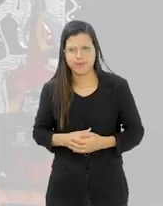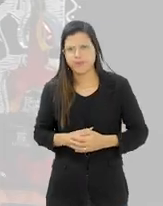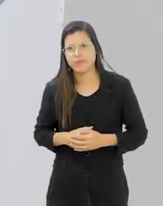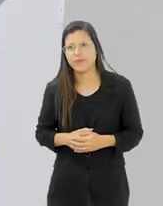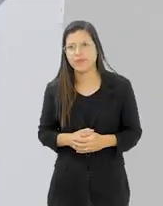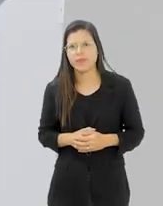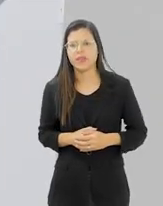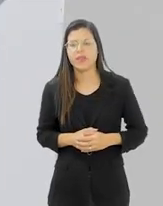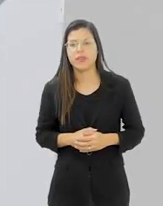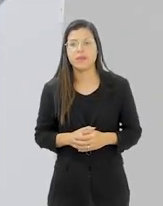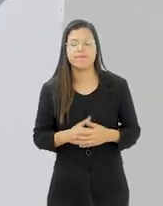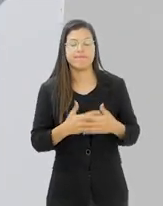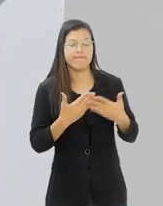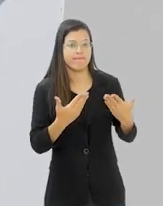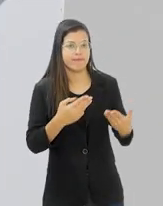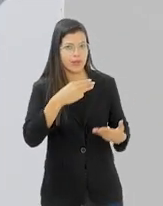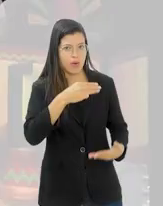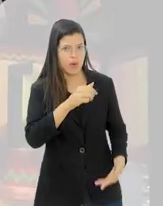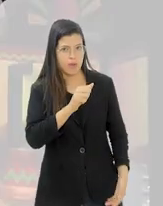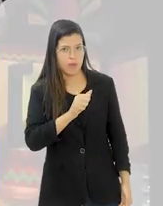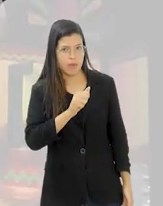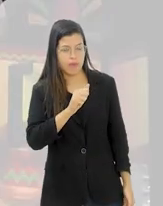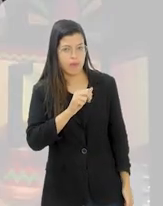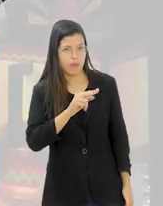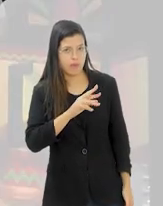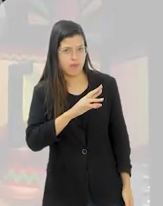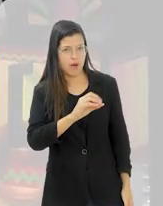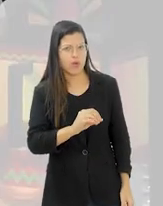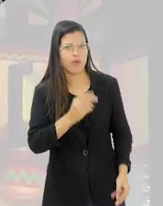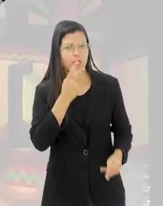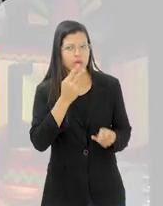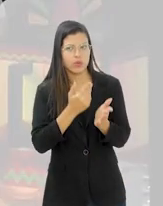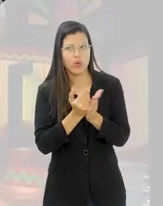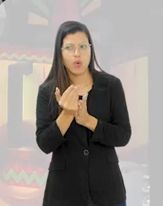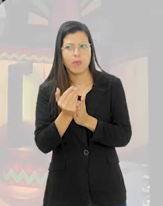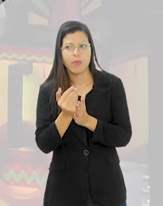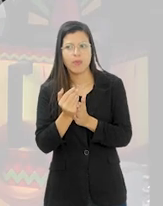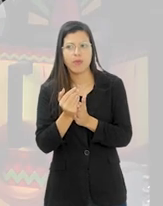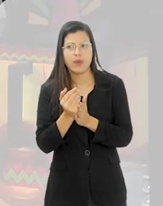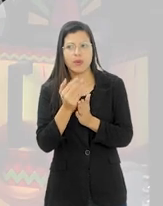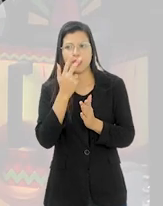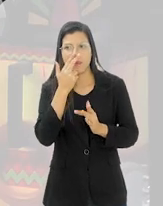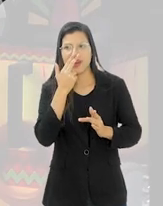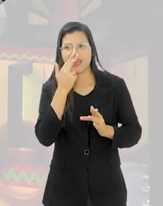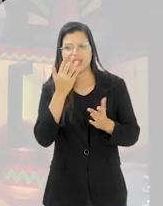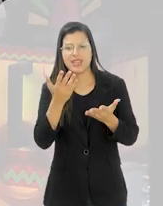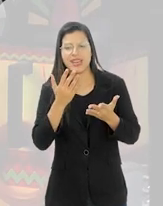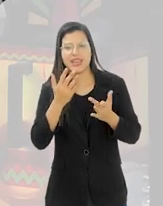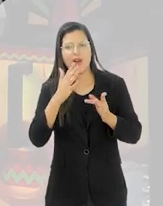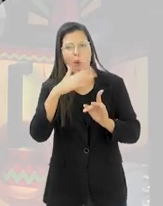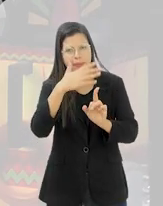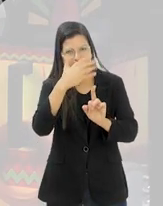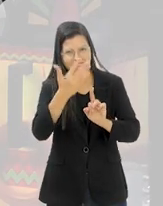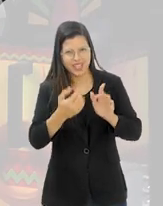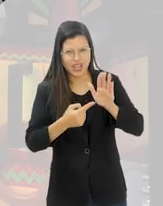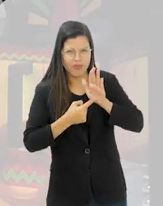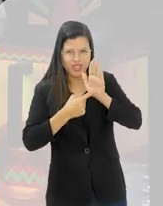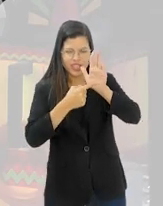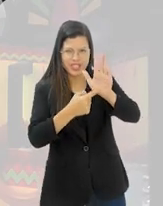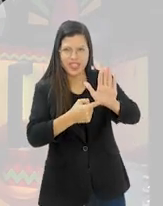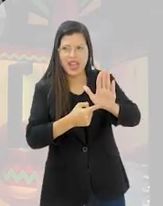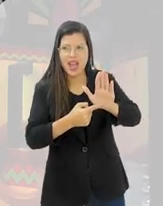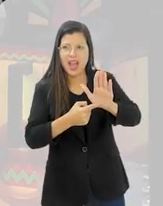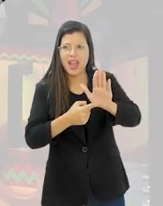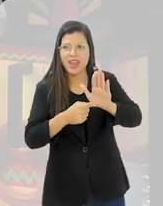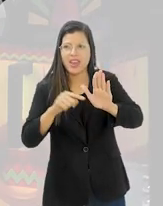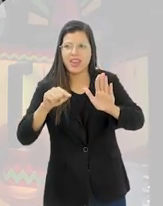isso. Mauro, como eu estava dizendo no início, ela surgiu como uma festa para os destaques, né? No primeiro ano ela se chamava